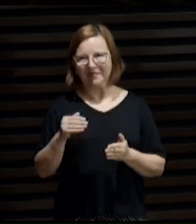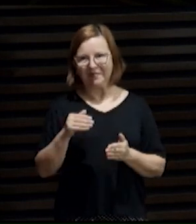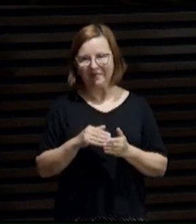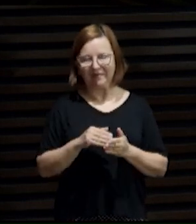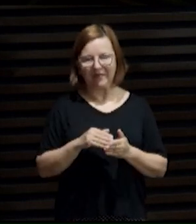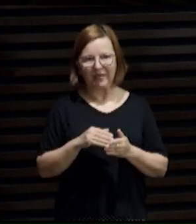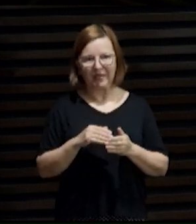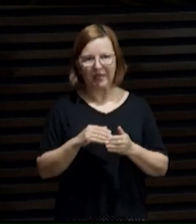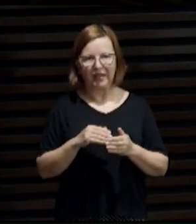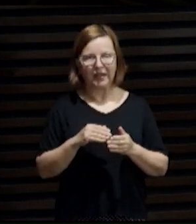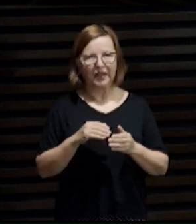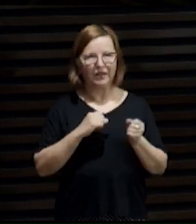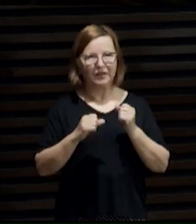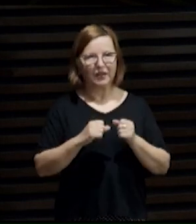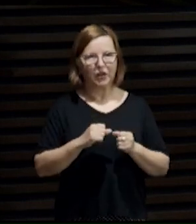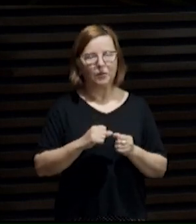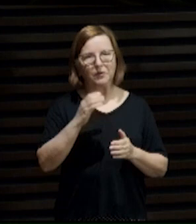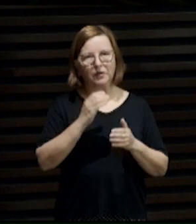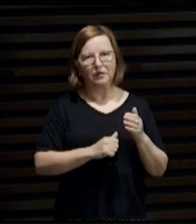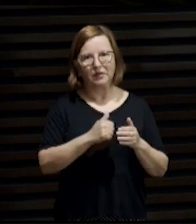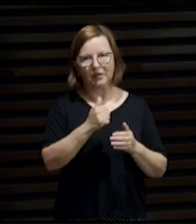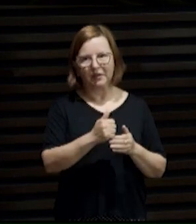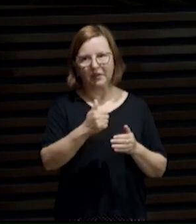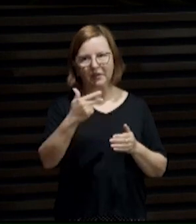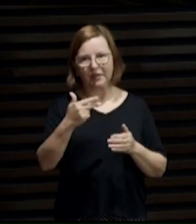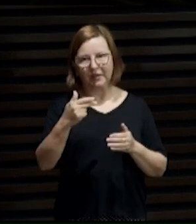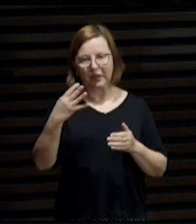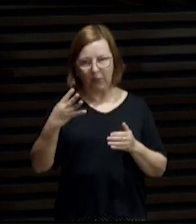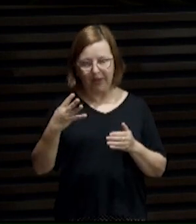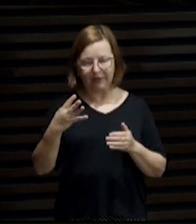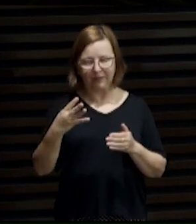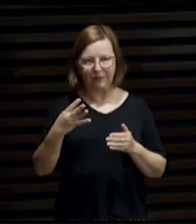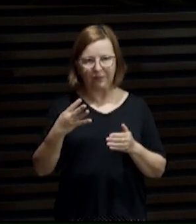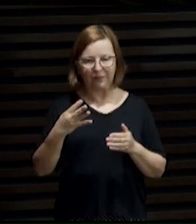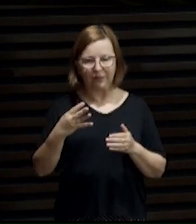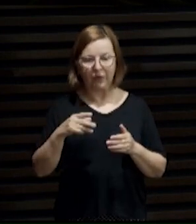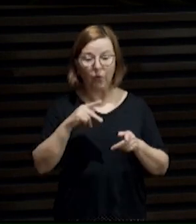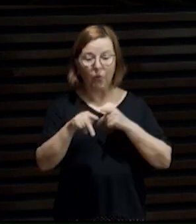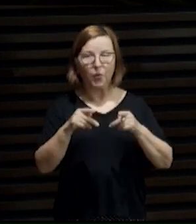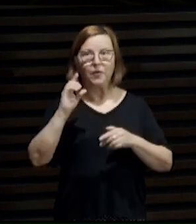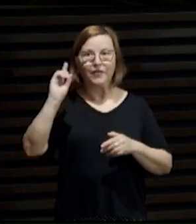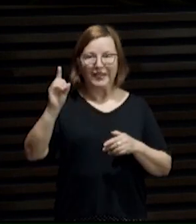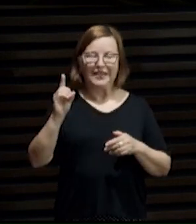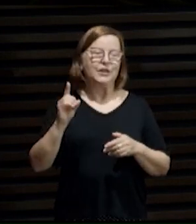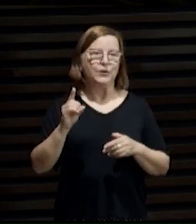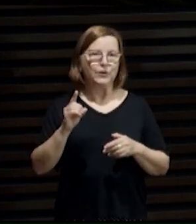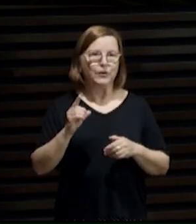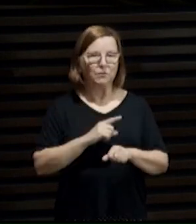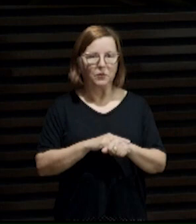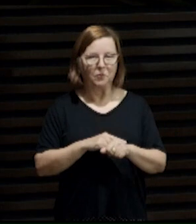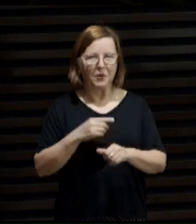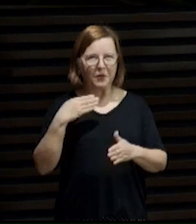eles eram cantados pelo povo de Deus quando subiam 3 vezes por ano para Jerusalém.